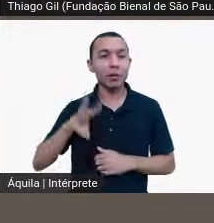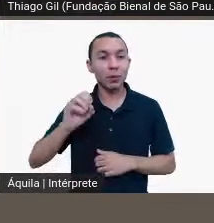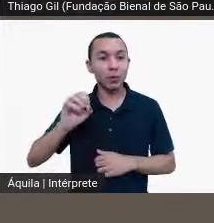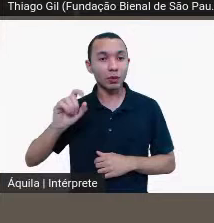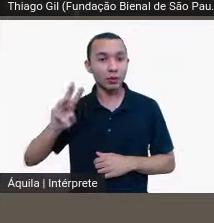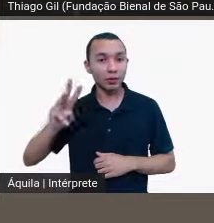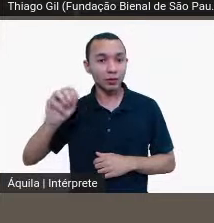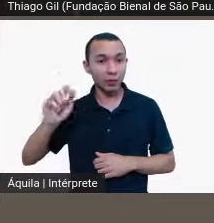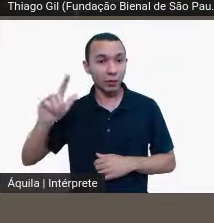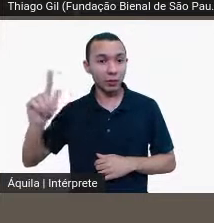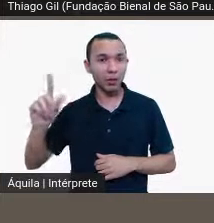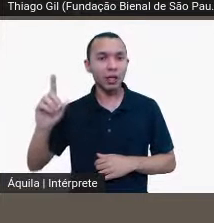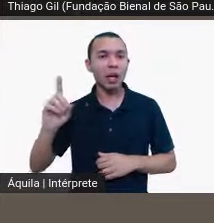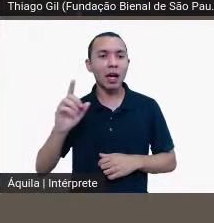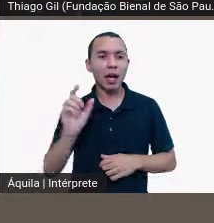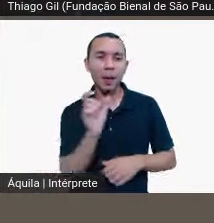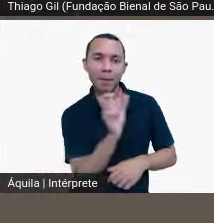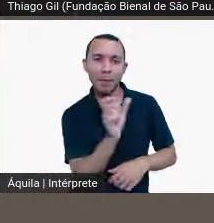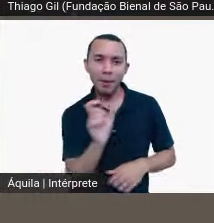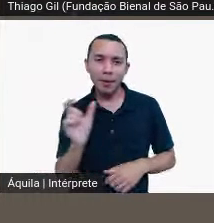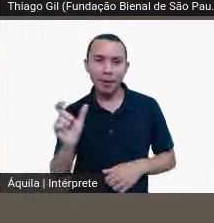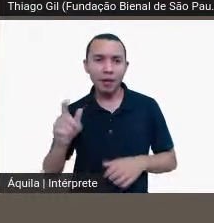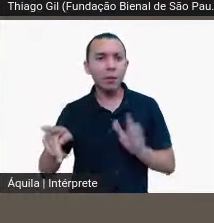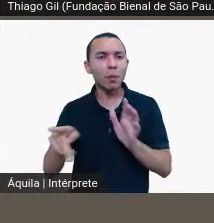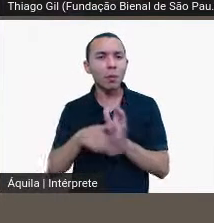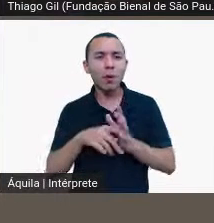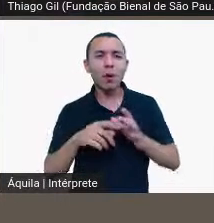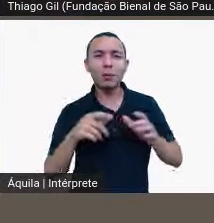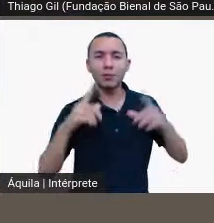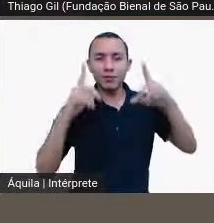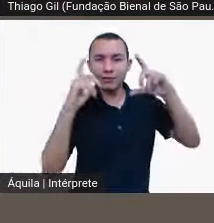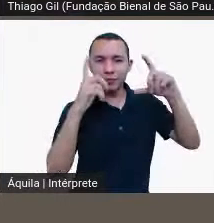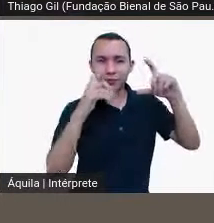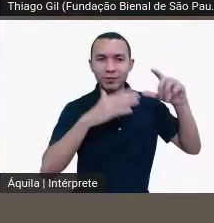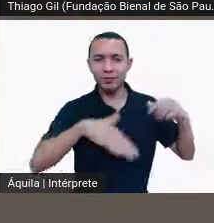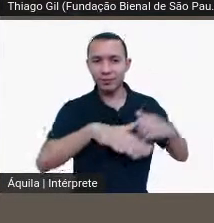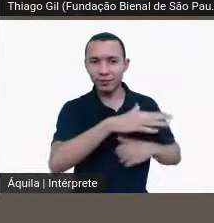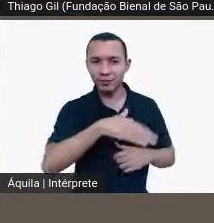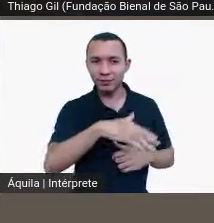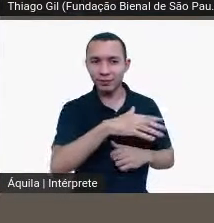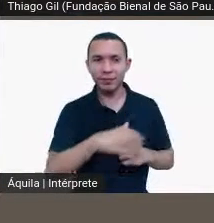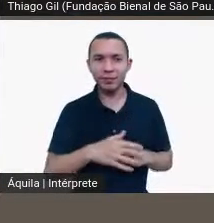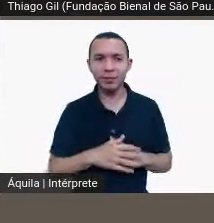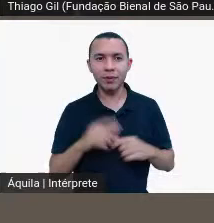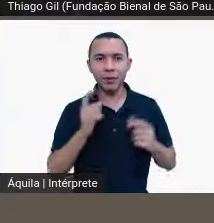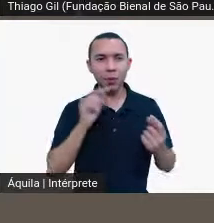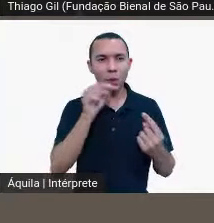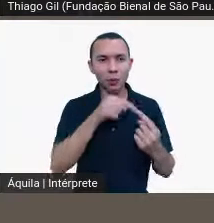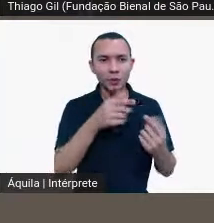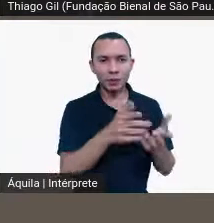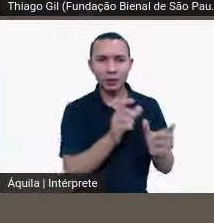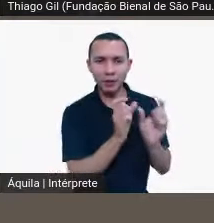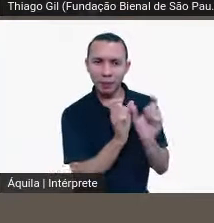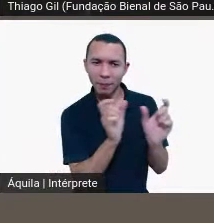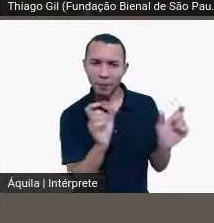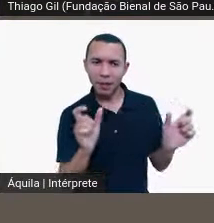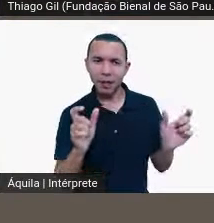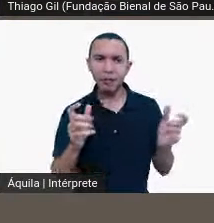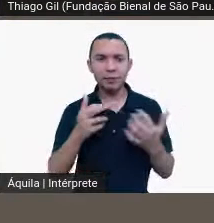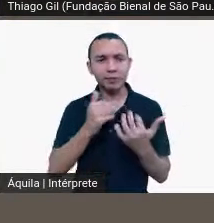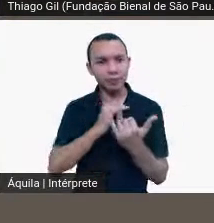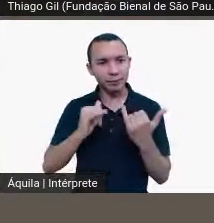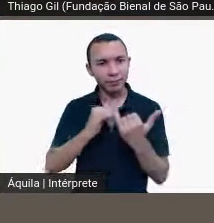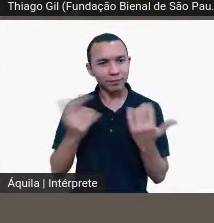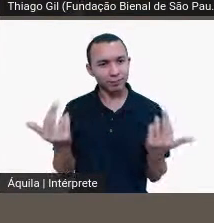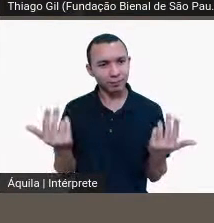são próprias do vocabulário fotográfico, né, como fixador, álbum, objetiva, tripeça, só que elas